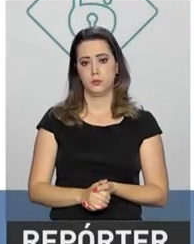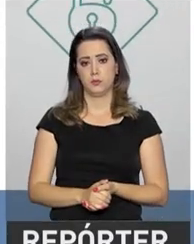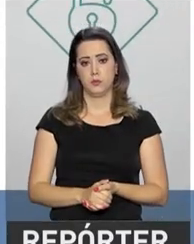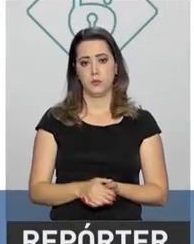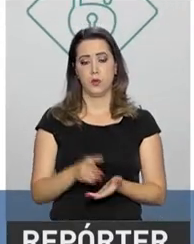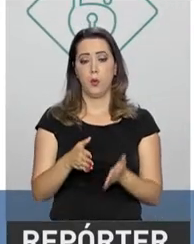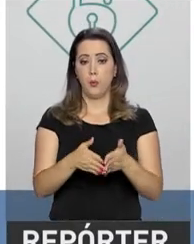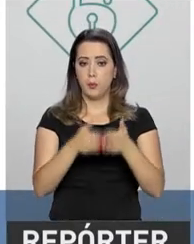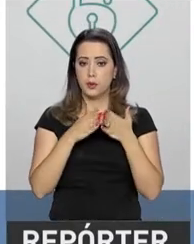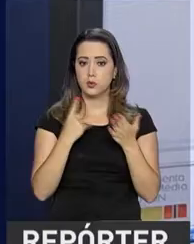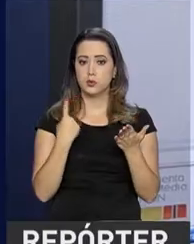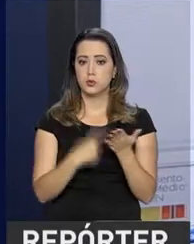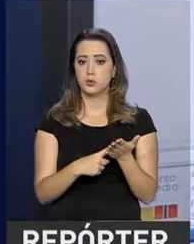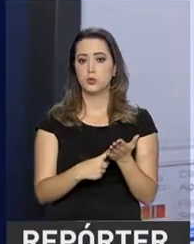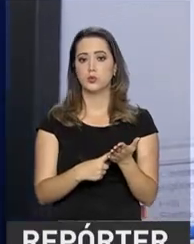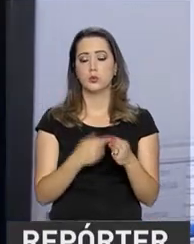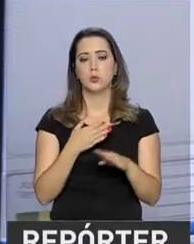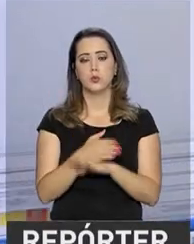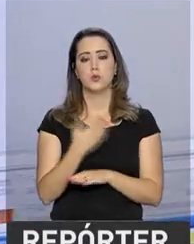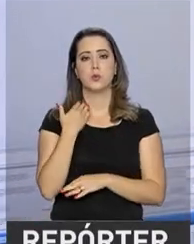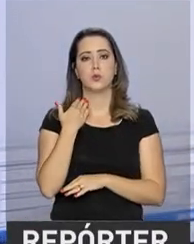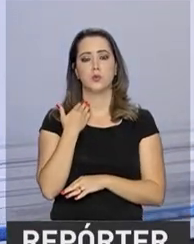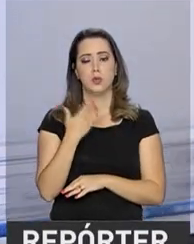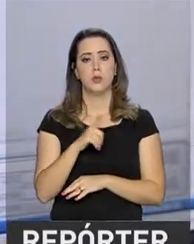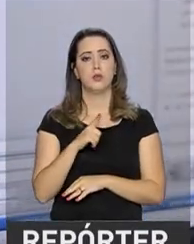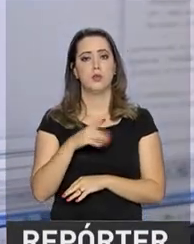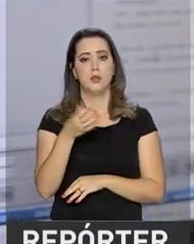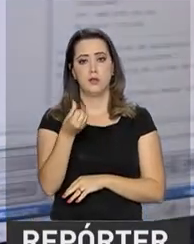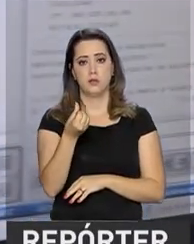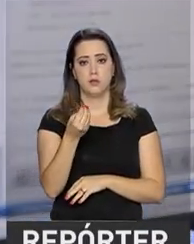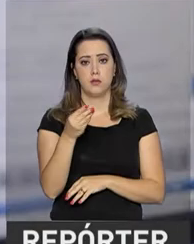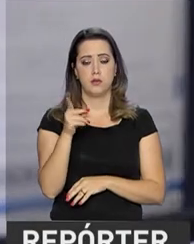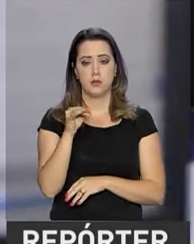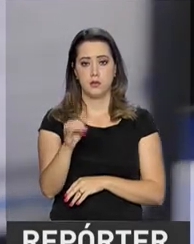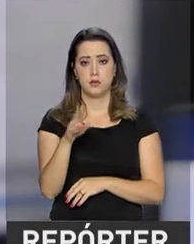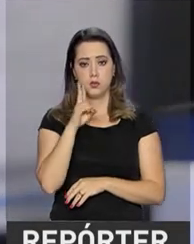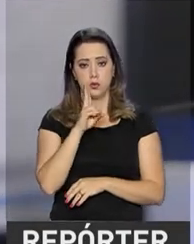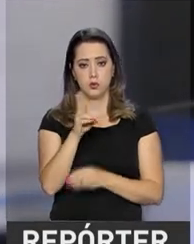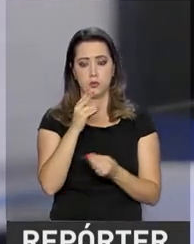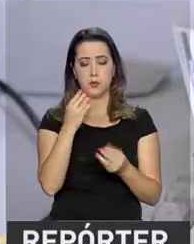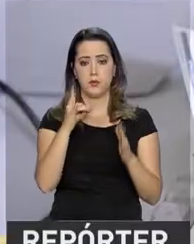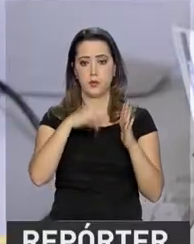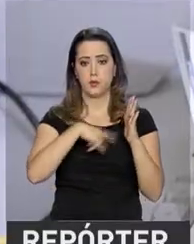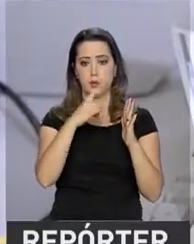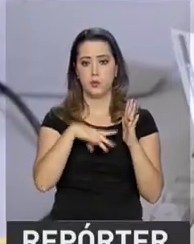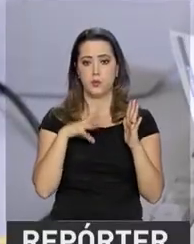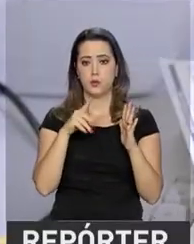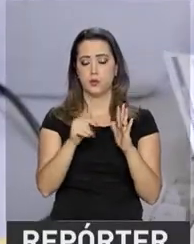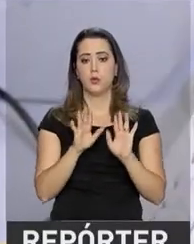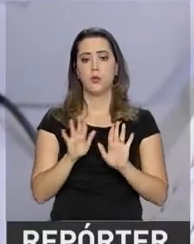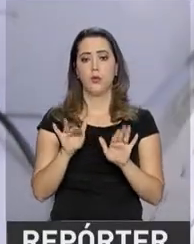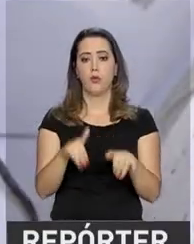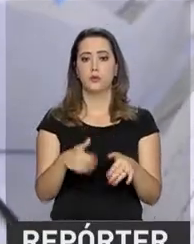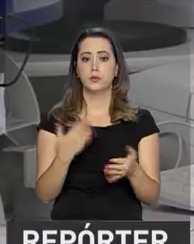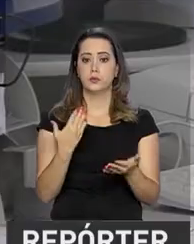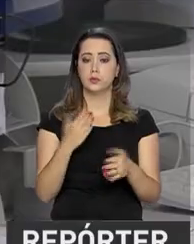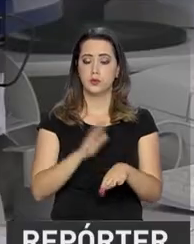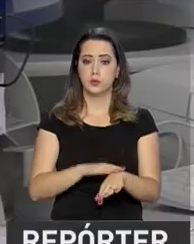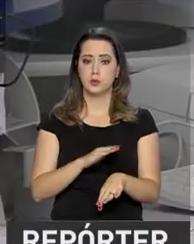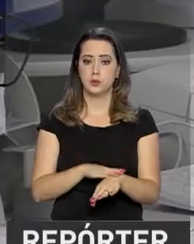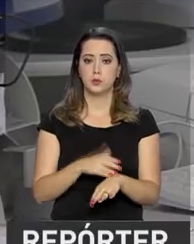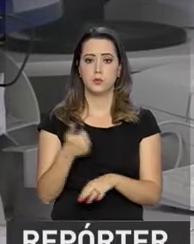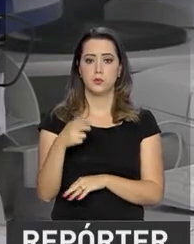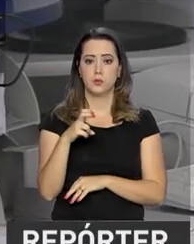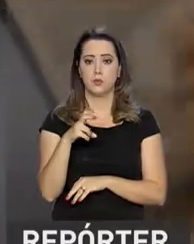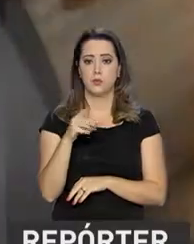recebe o pedido de adesão os bancos têm 60 dias para analisar documentação finalizada esta etapa em